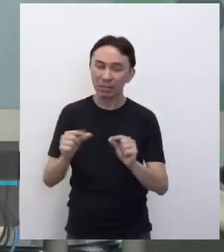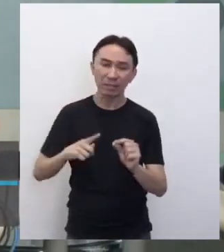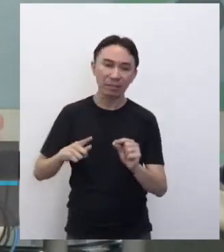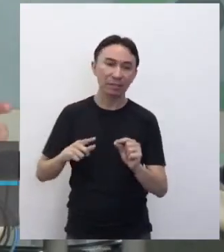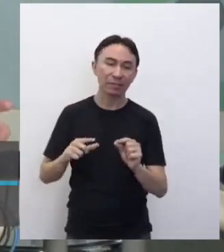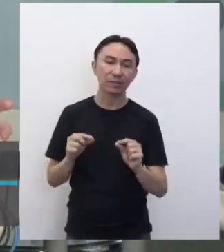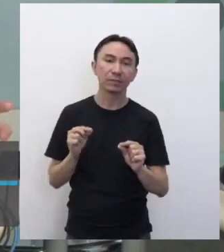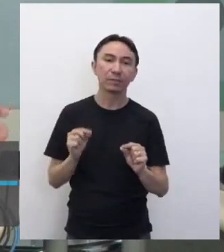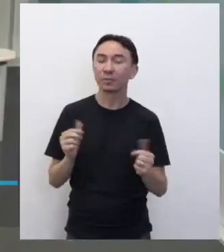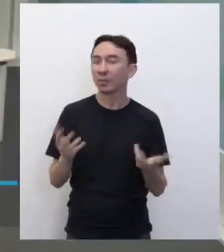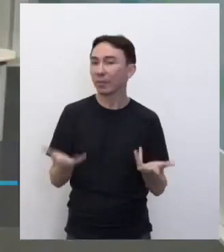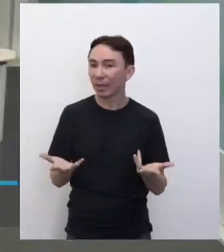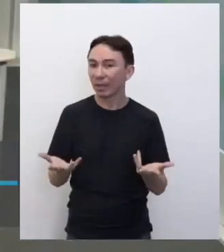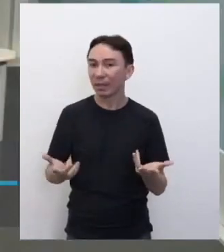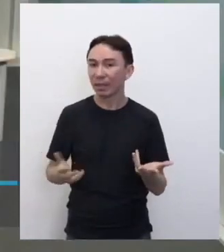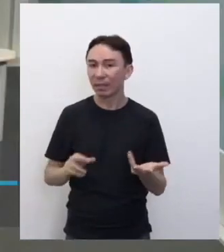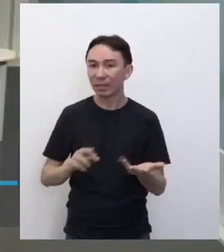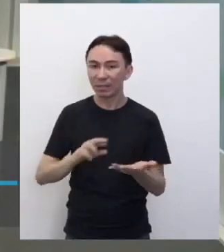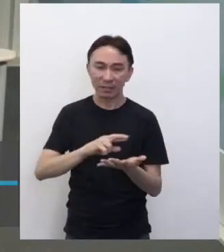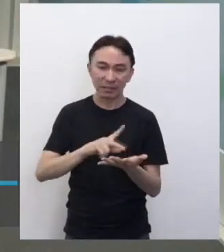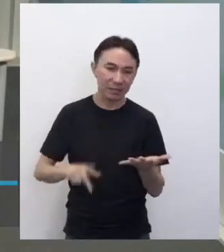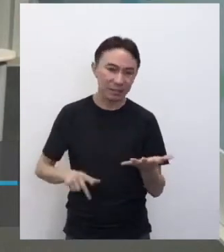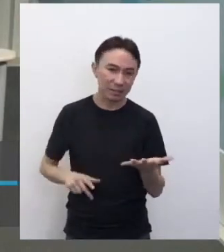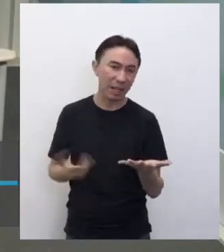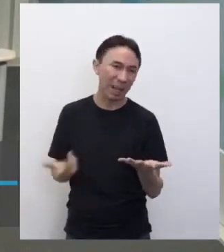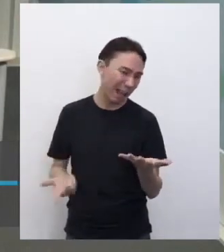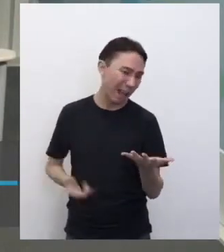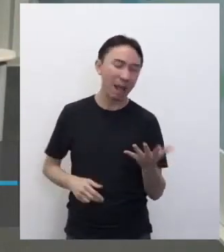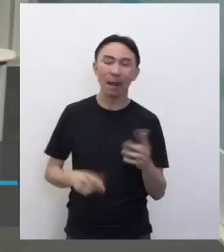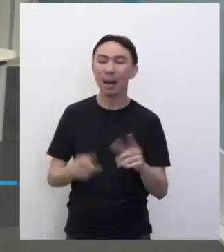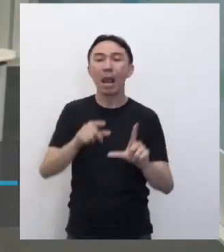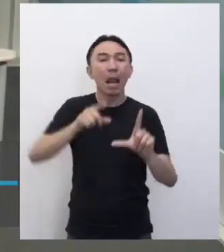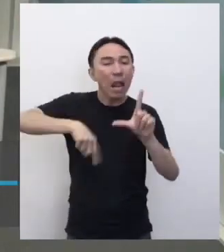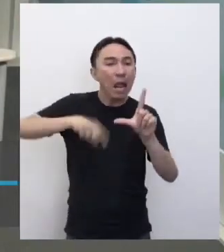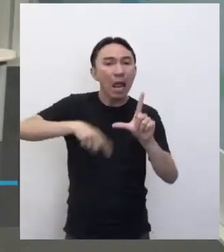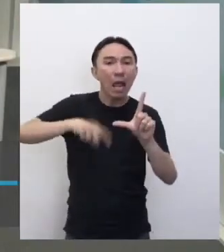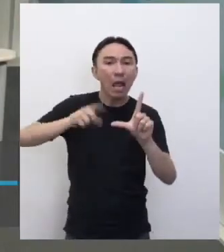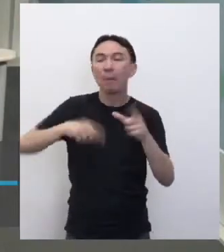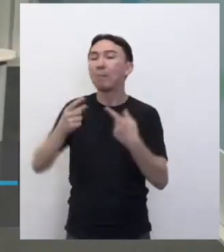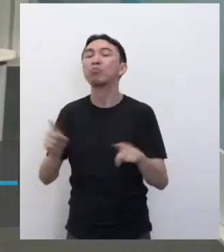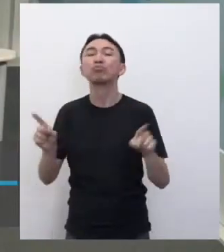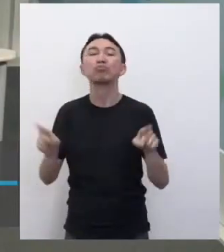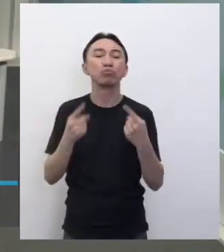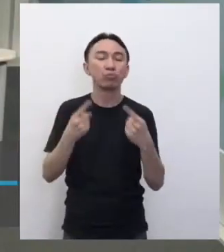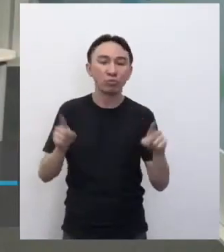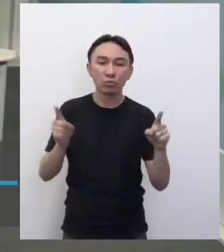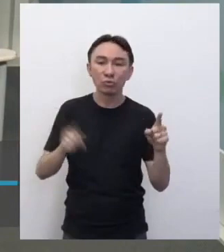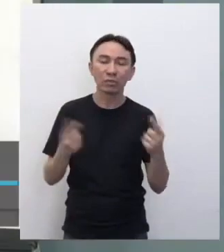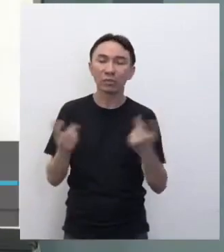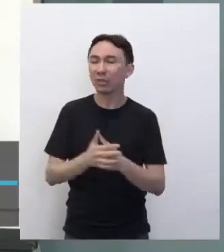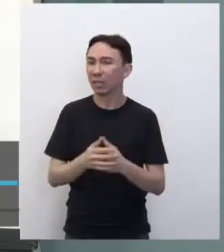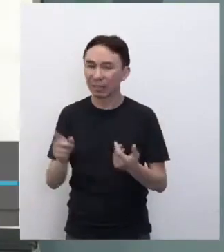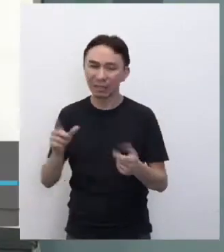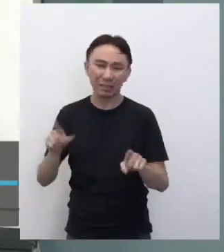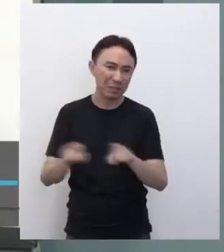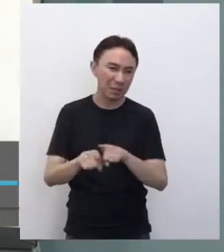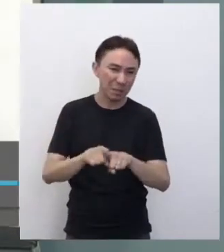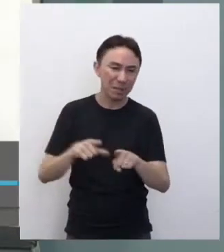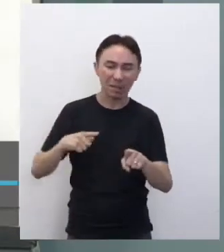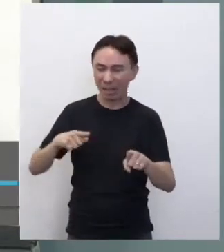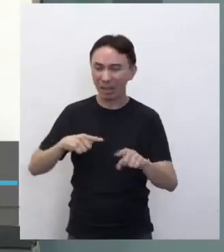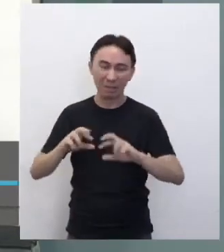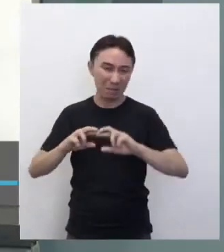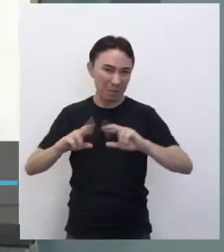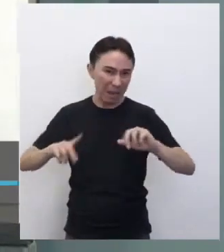auto, blogs. Ok, that's a lot. Então lyrics são letras de músicas, reviews que são as resenhas, aí pode ser de filme também, uh-huh. pode ser de livro,